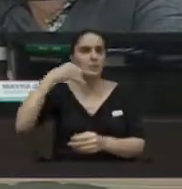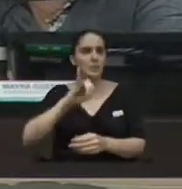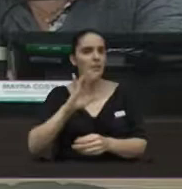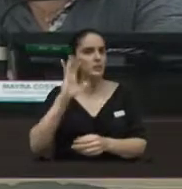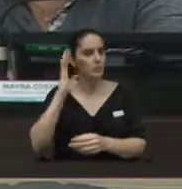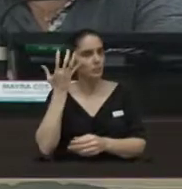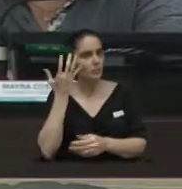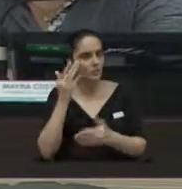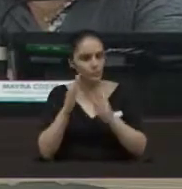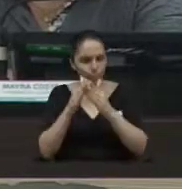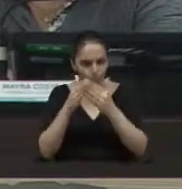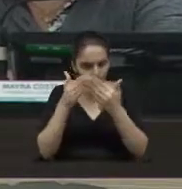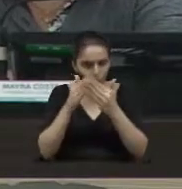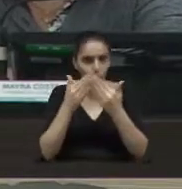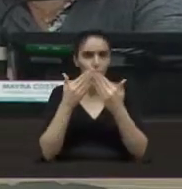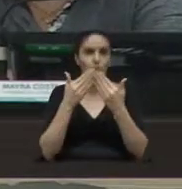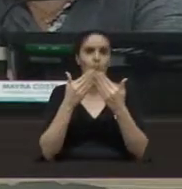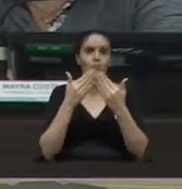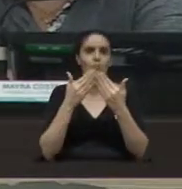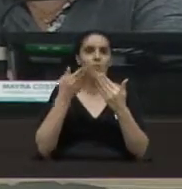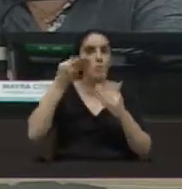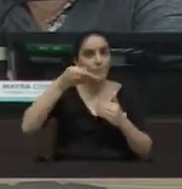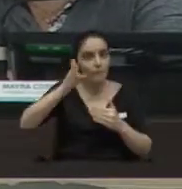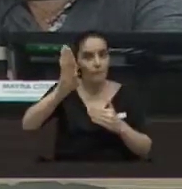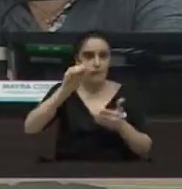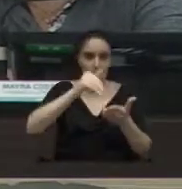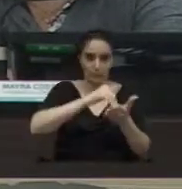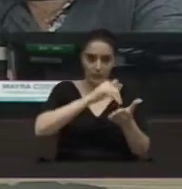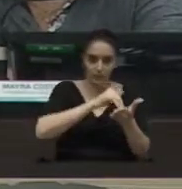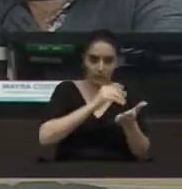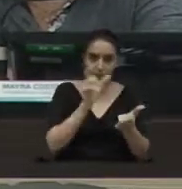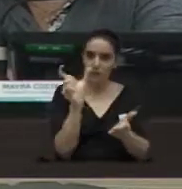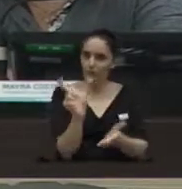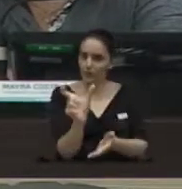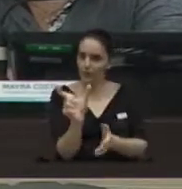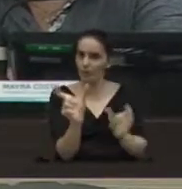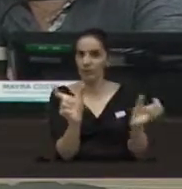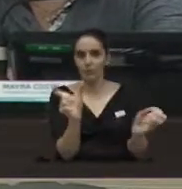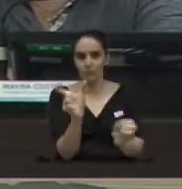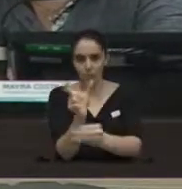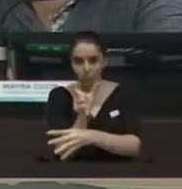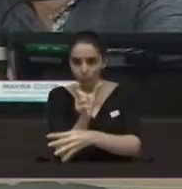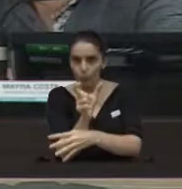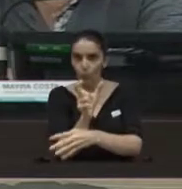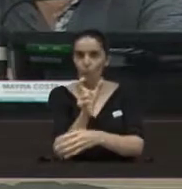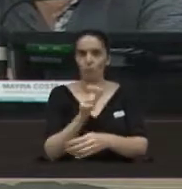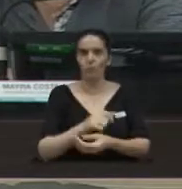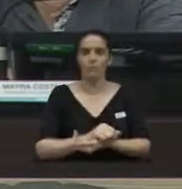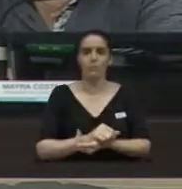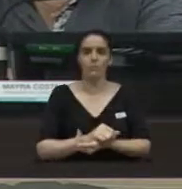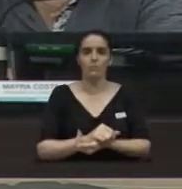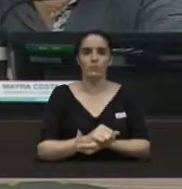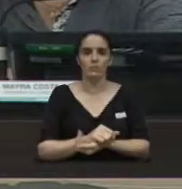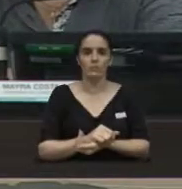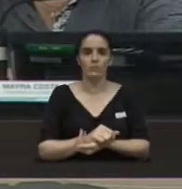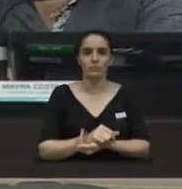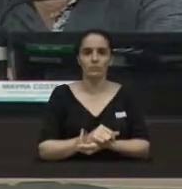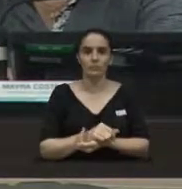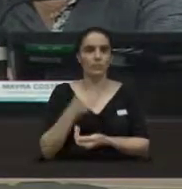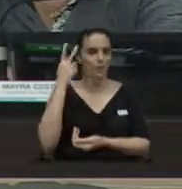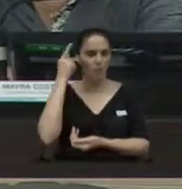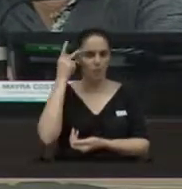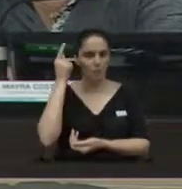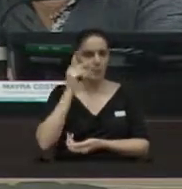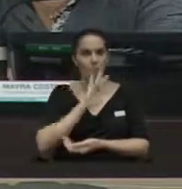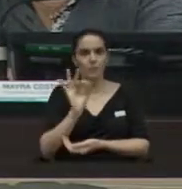gentileza, procure a secretaria, que ela vai revalidar o cartão, fazer a observação que tem que ser feita, a mudança, eventualmente. Eles